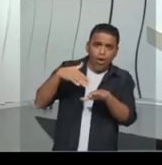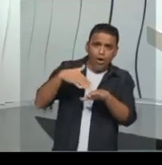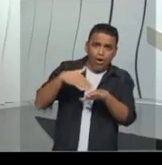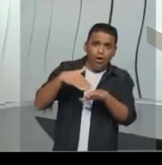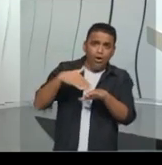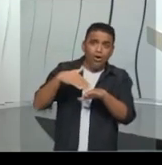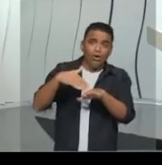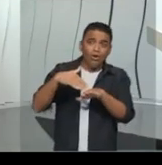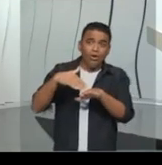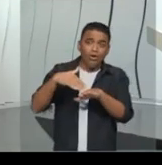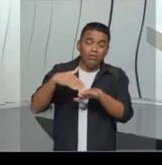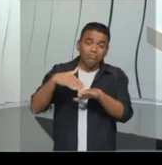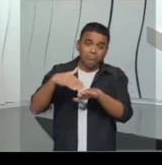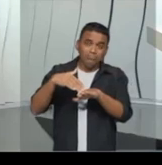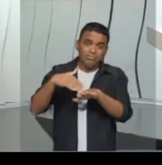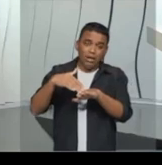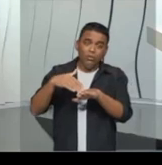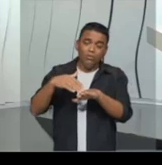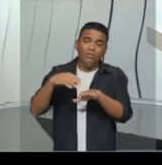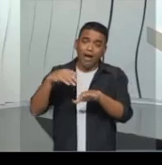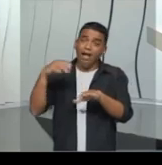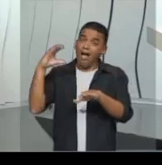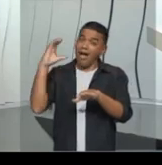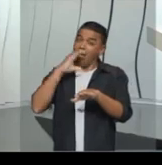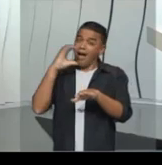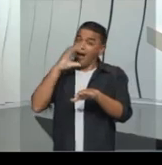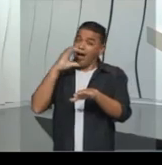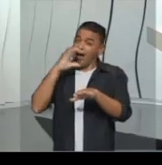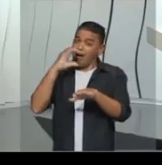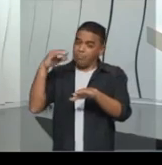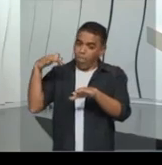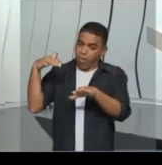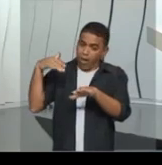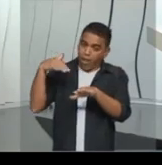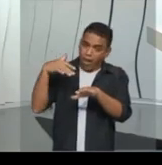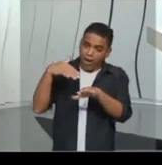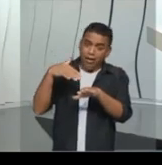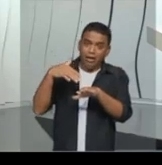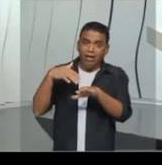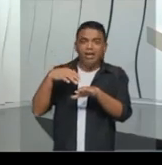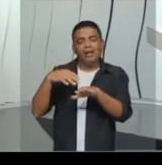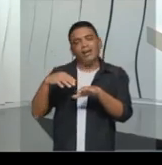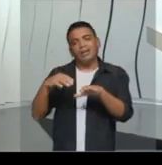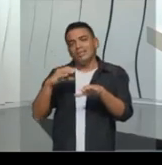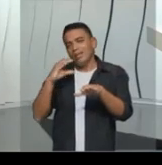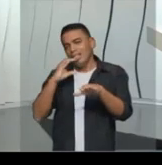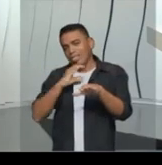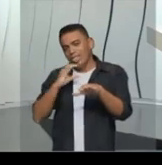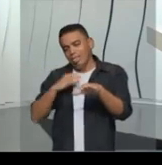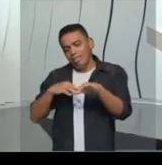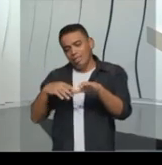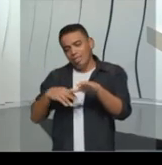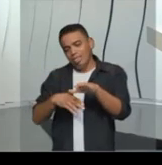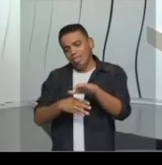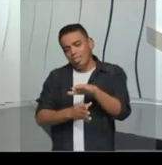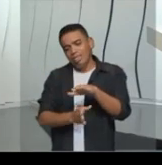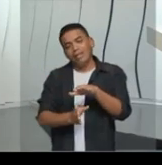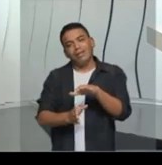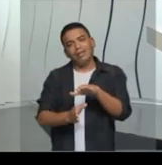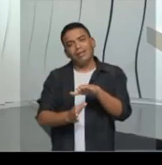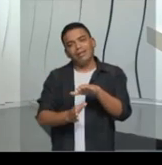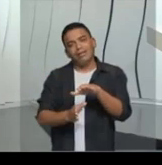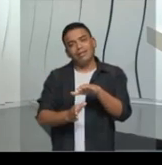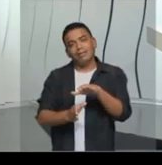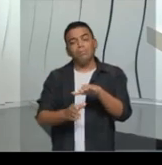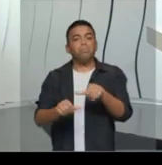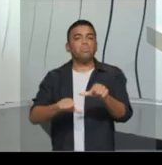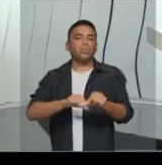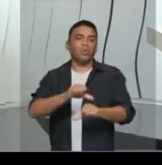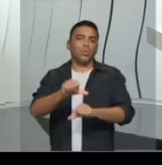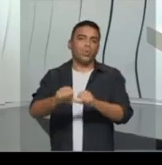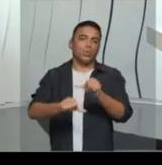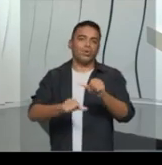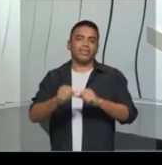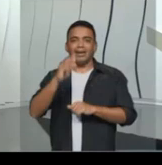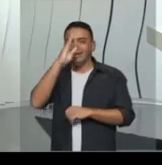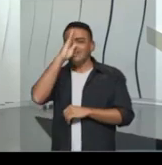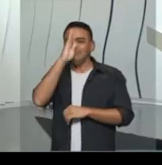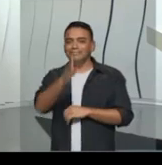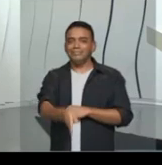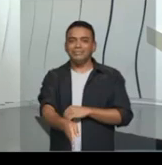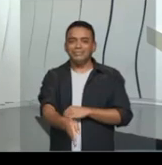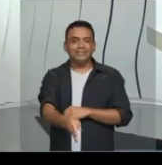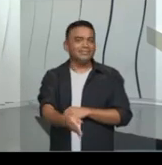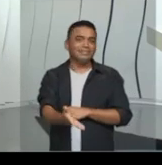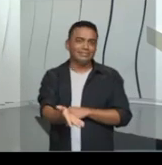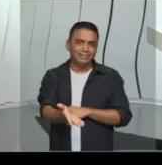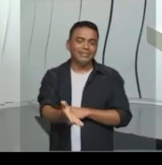luz vai caminhar numa velocidade diferente da anterior. Então o feixe se desvia. Vai